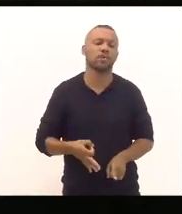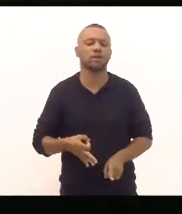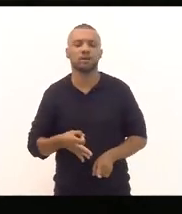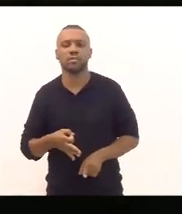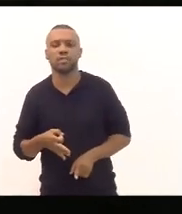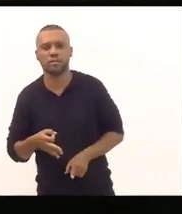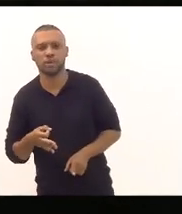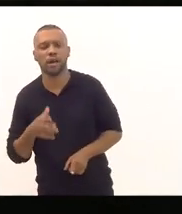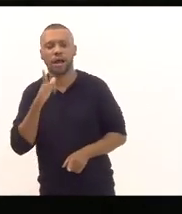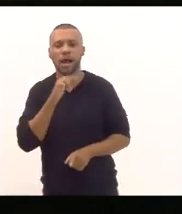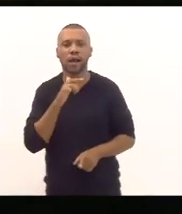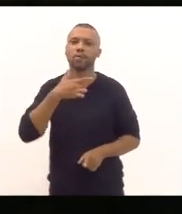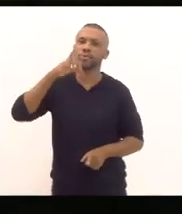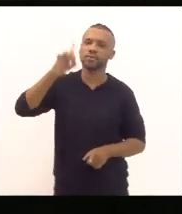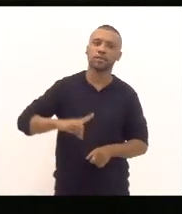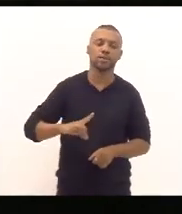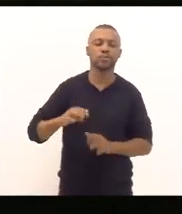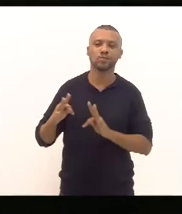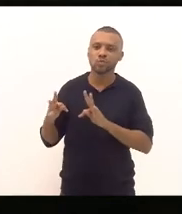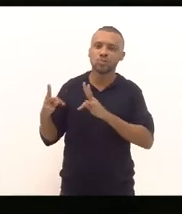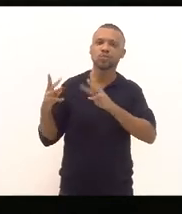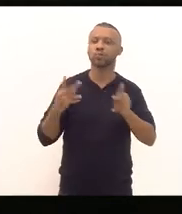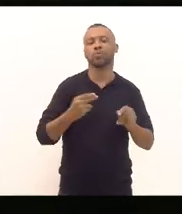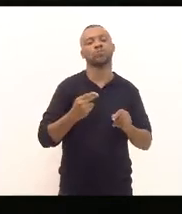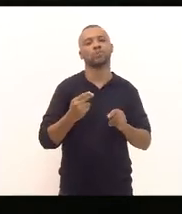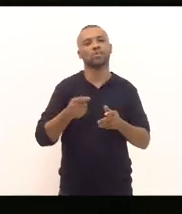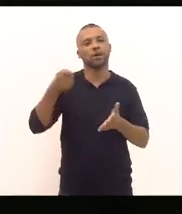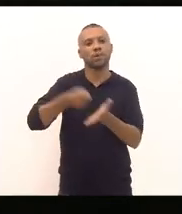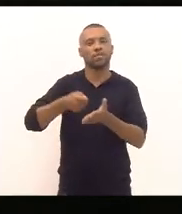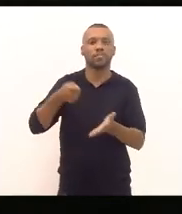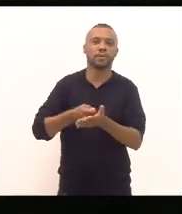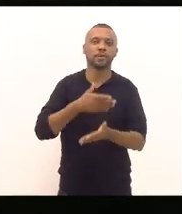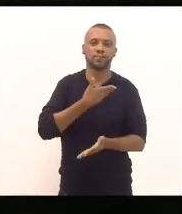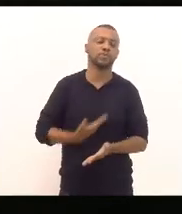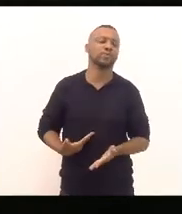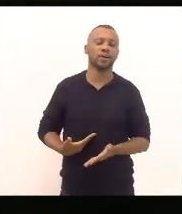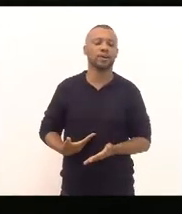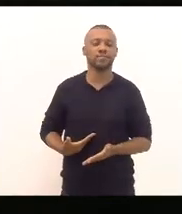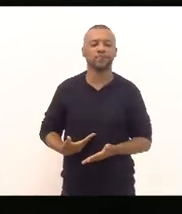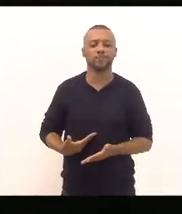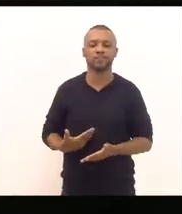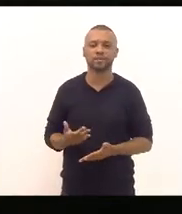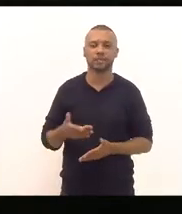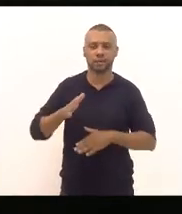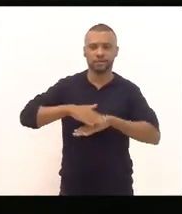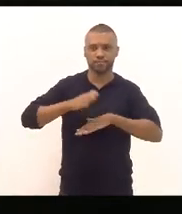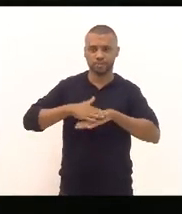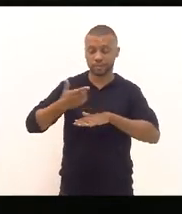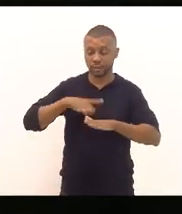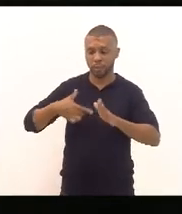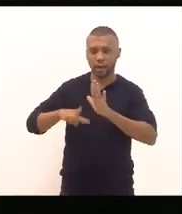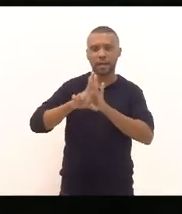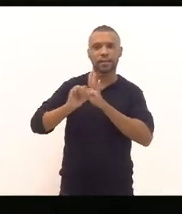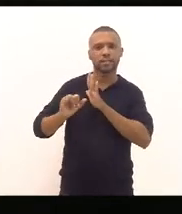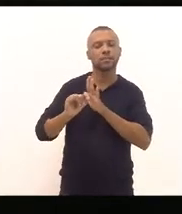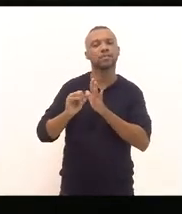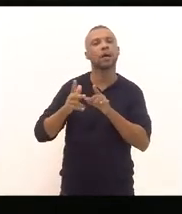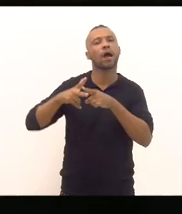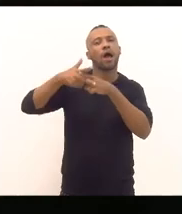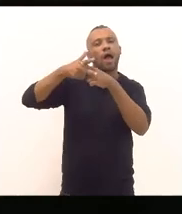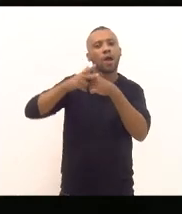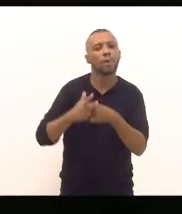EA água é um direito de todos e um dever do Estado cada estado através de uma legislação como essa